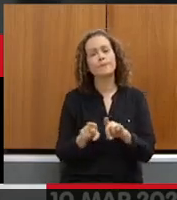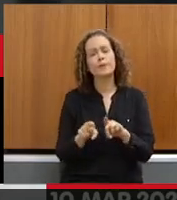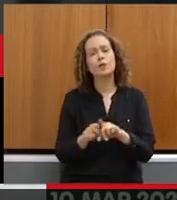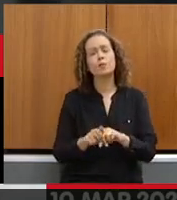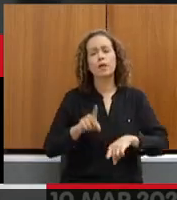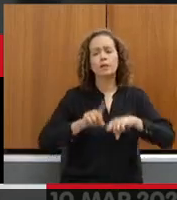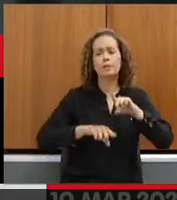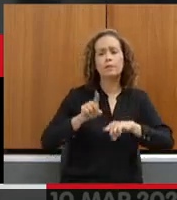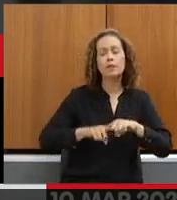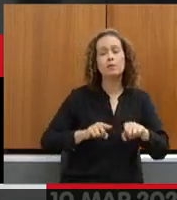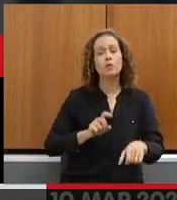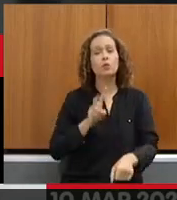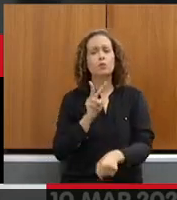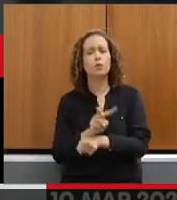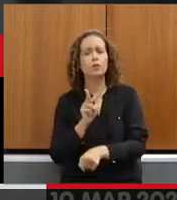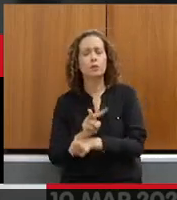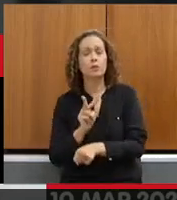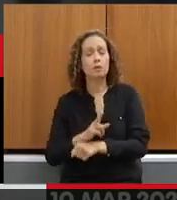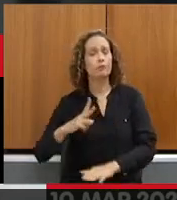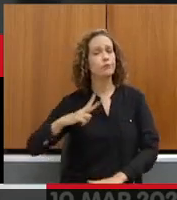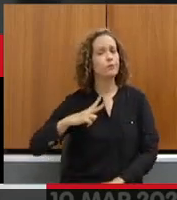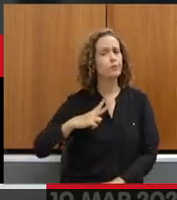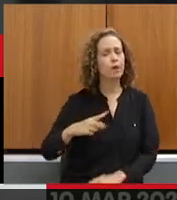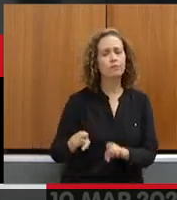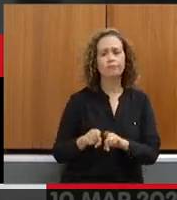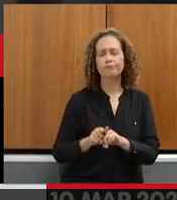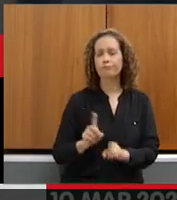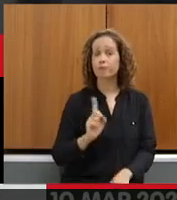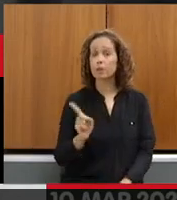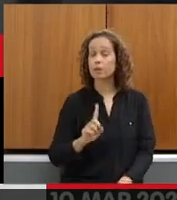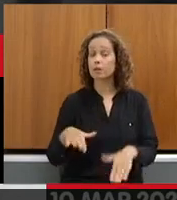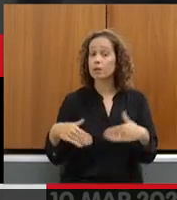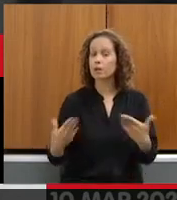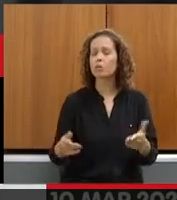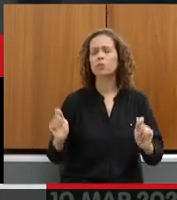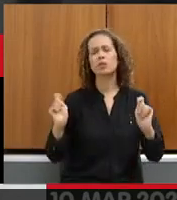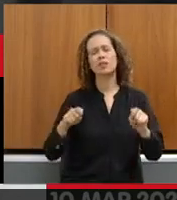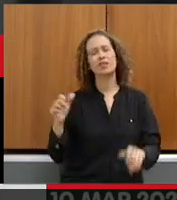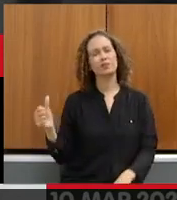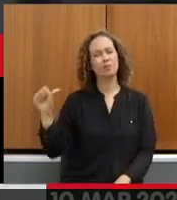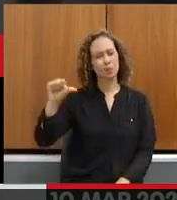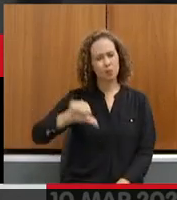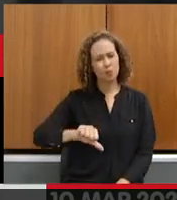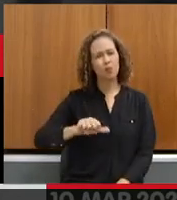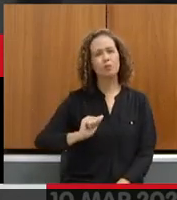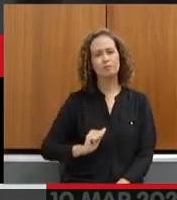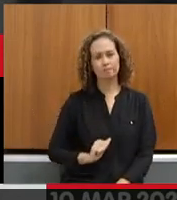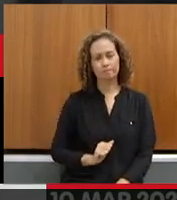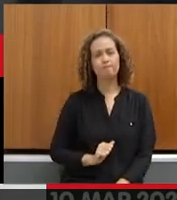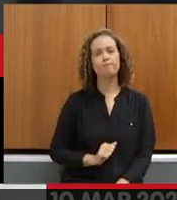comprar equipamentos proteção individual então a situação poderia ter sido muito pior e